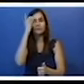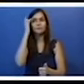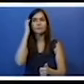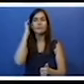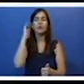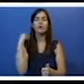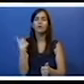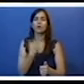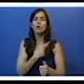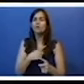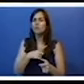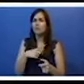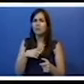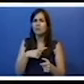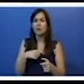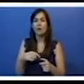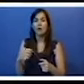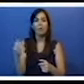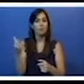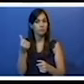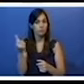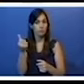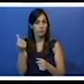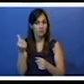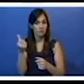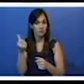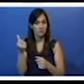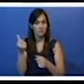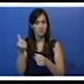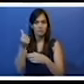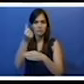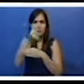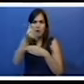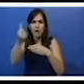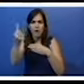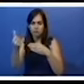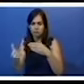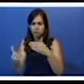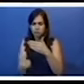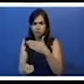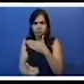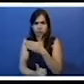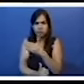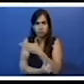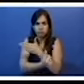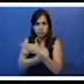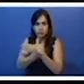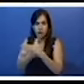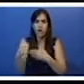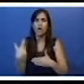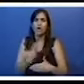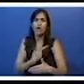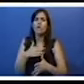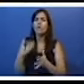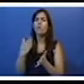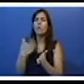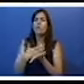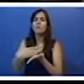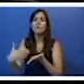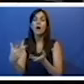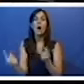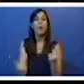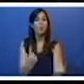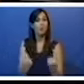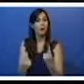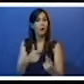hexágono como todo referência o hexágono aquele polígono de seis lados e nós vamos começar a comparar